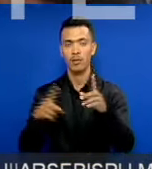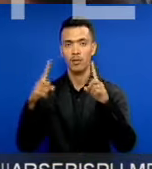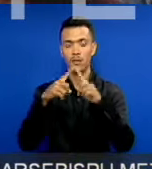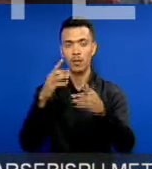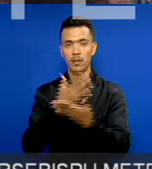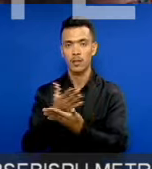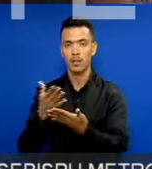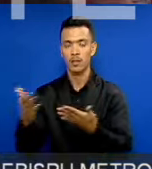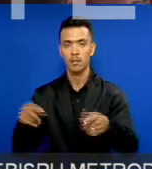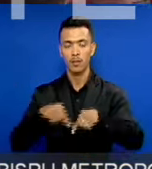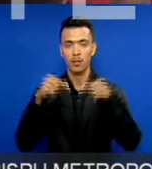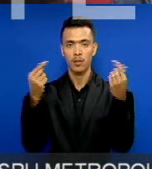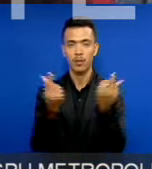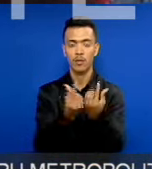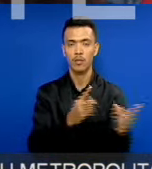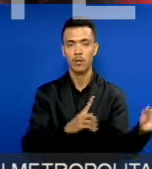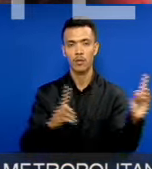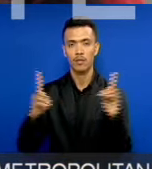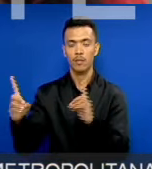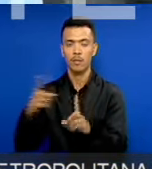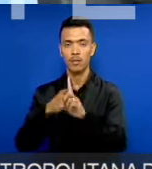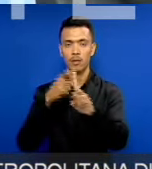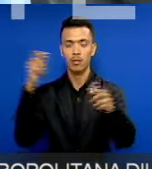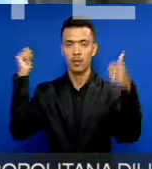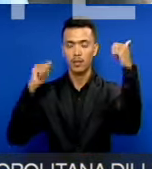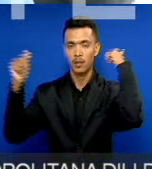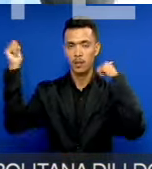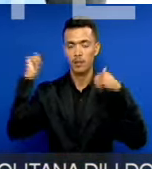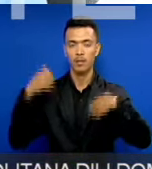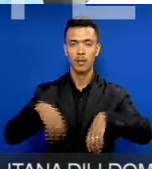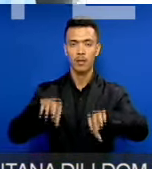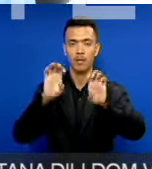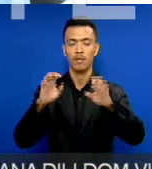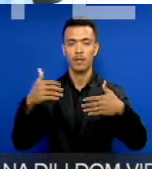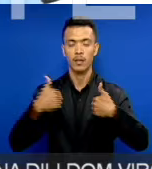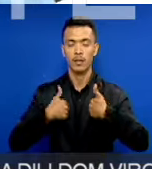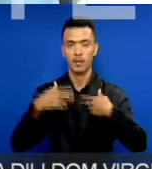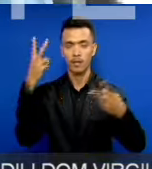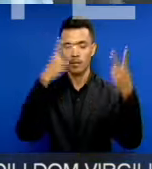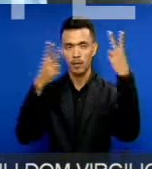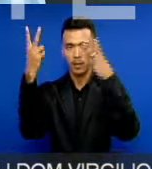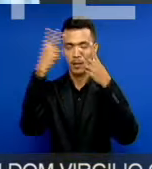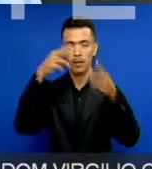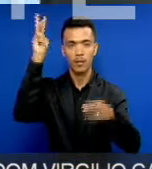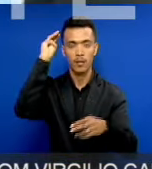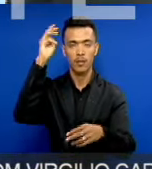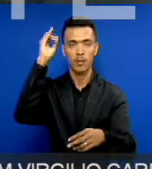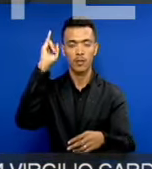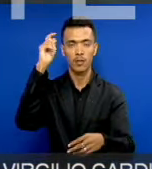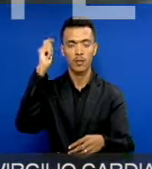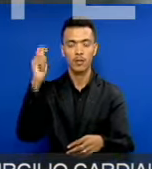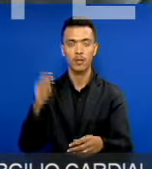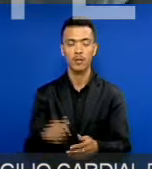produto nebe. Grupo Ne Produz, li Rússia atividade feira. Durante a conversa e a visita, né, ministro Comércio e